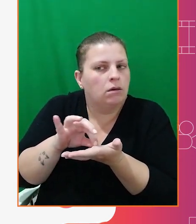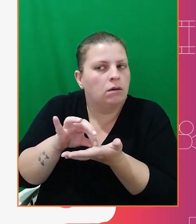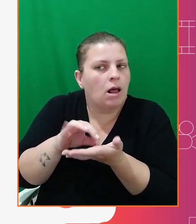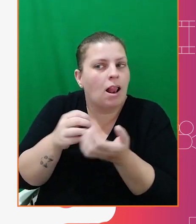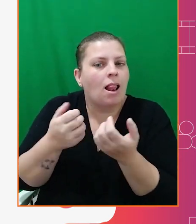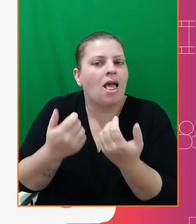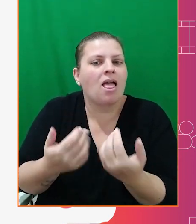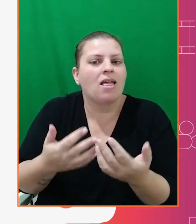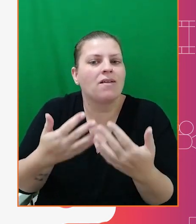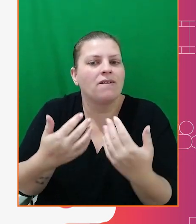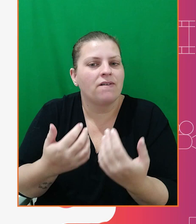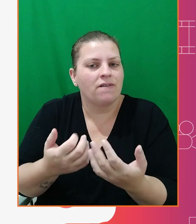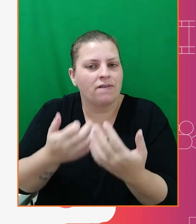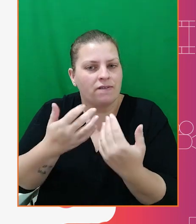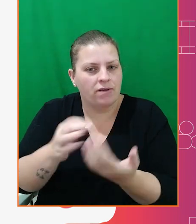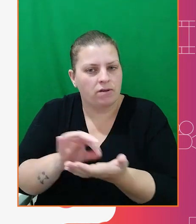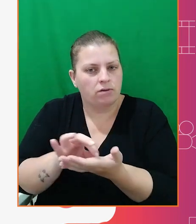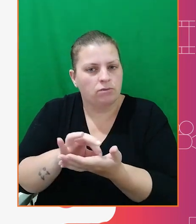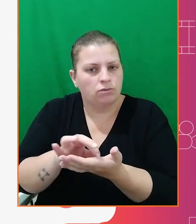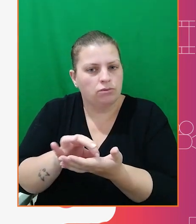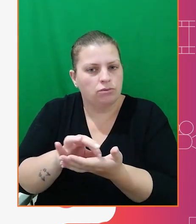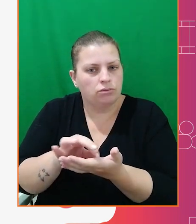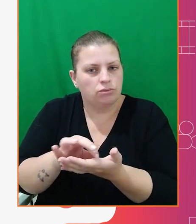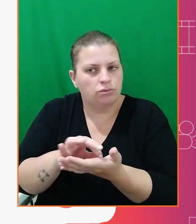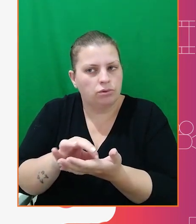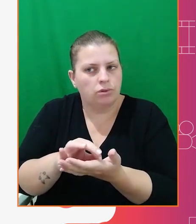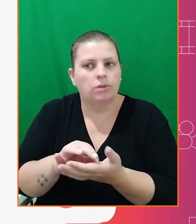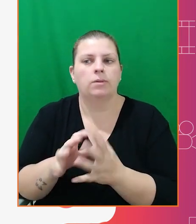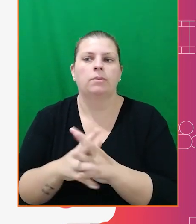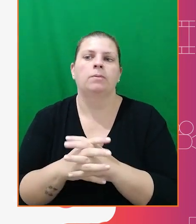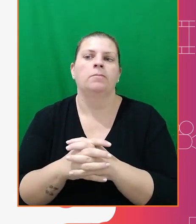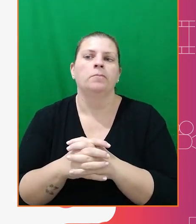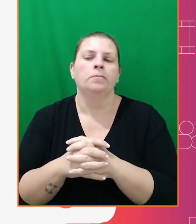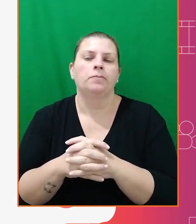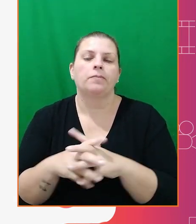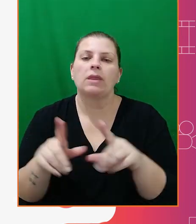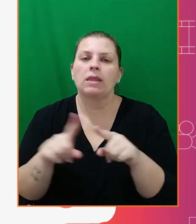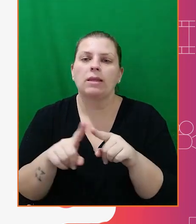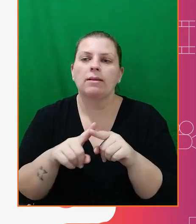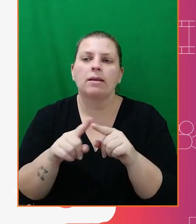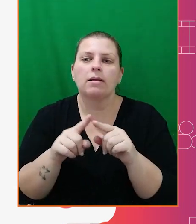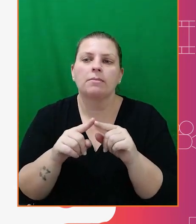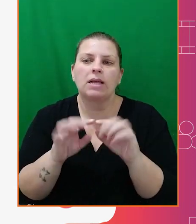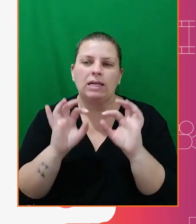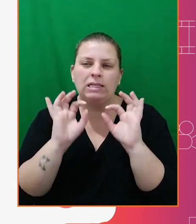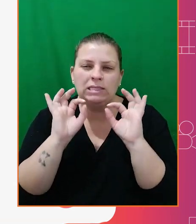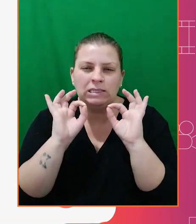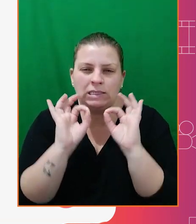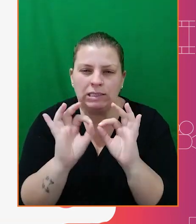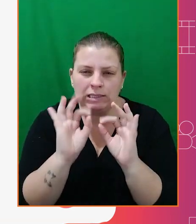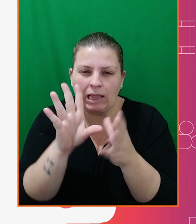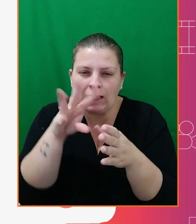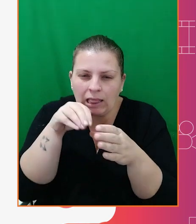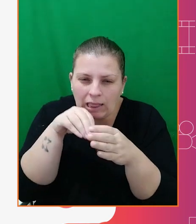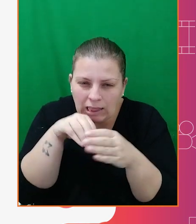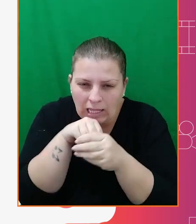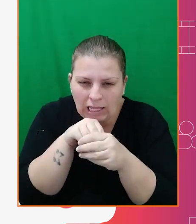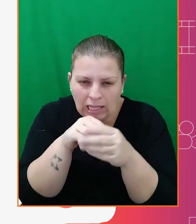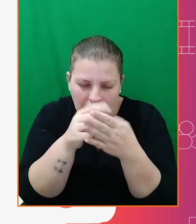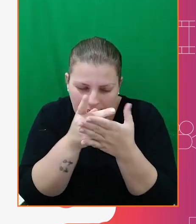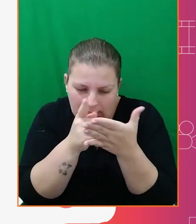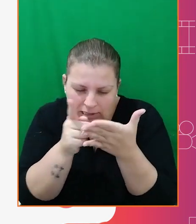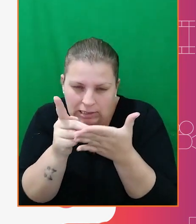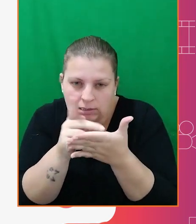área. Eu também não estou seguindo muito bem o contorno que eu fiz. Ele serve apenas para ter